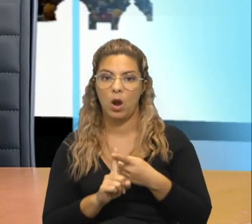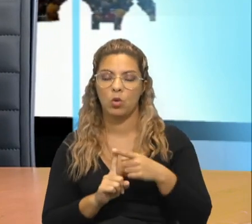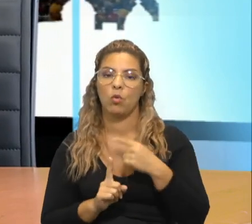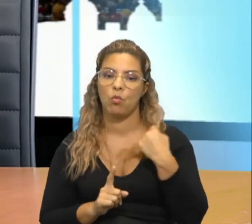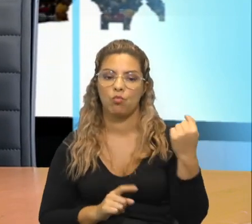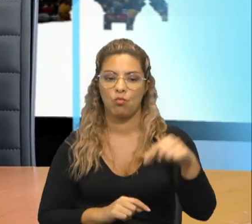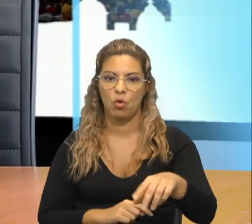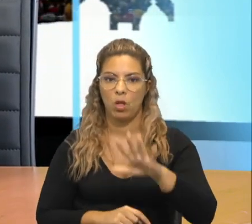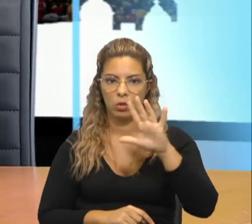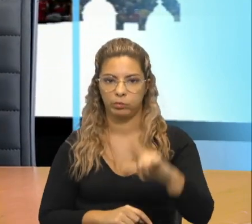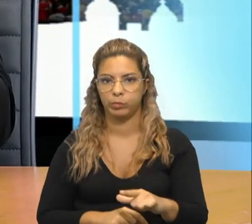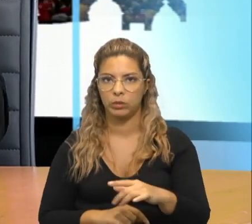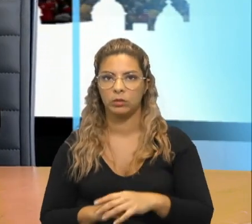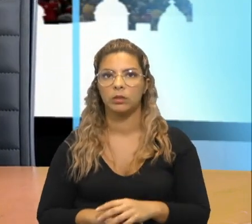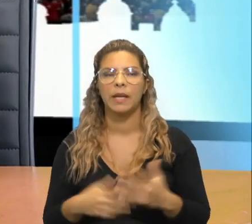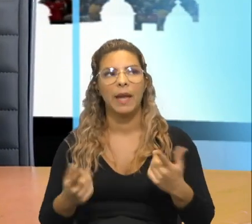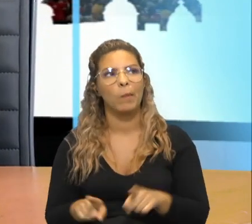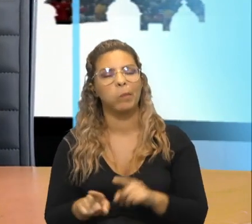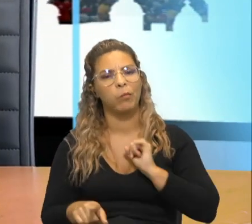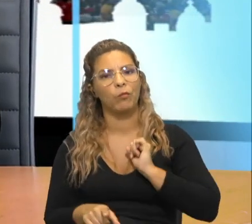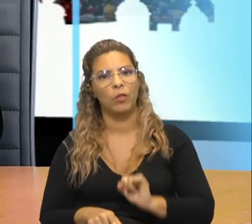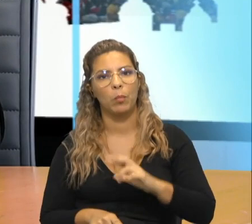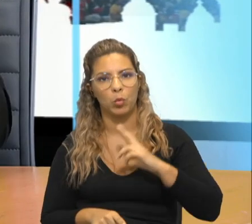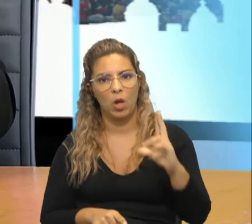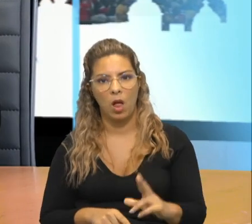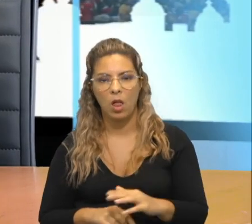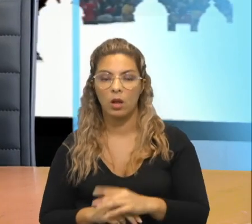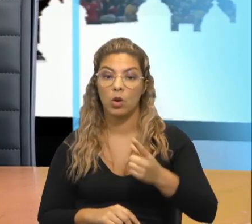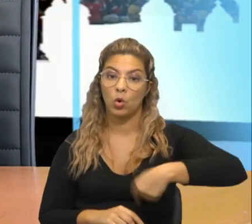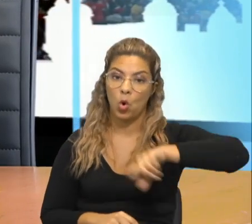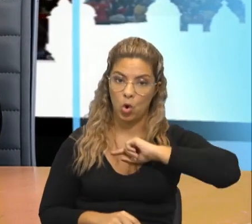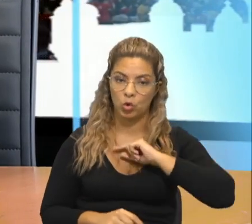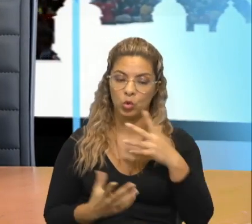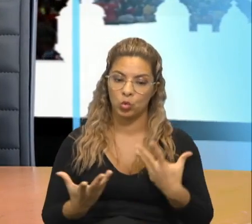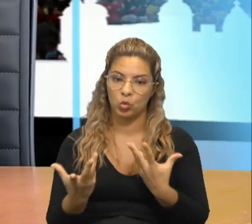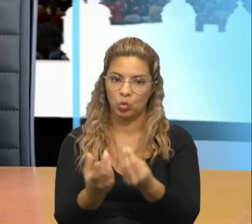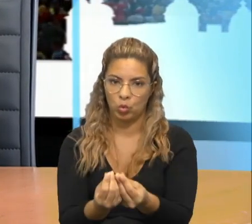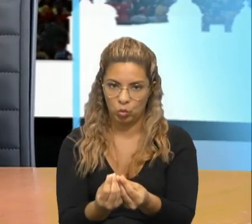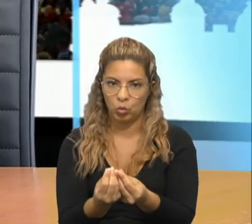italiano... Essa ligação lusófona. Exatamente. E agora nós nos juntamos